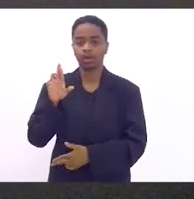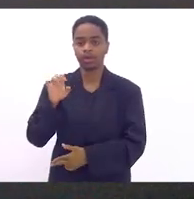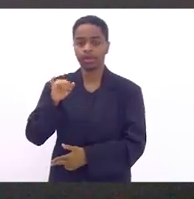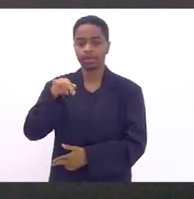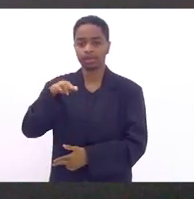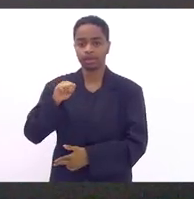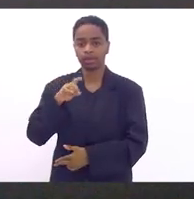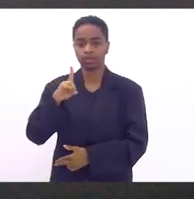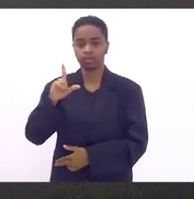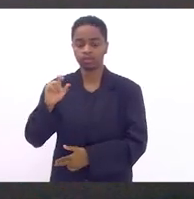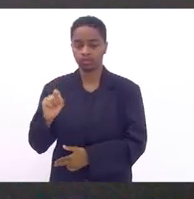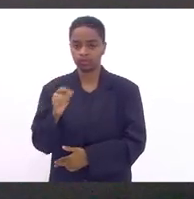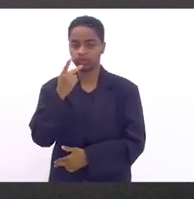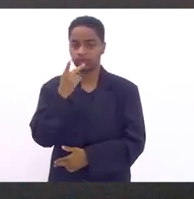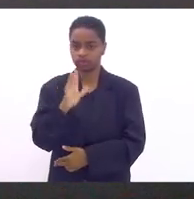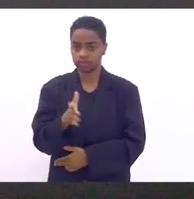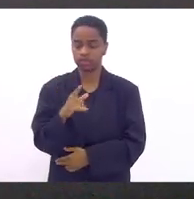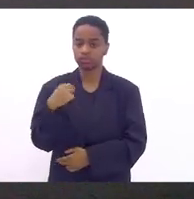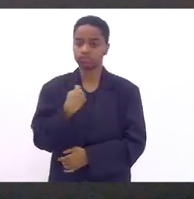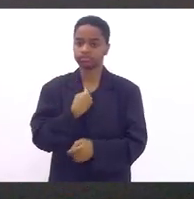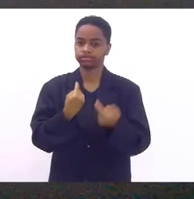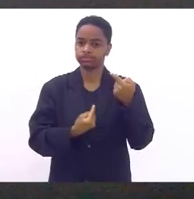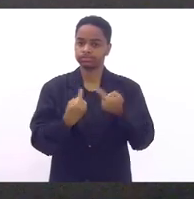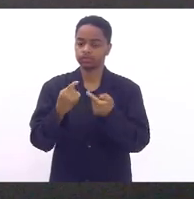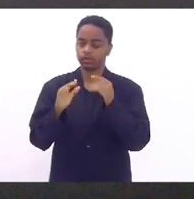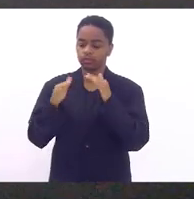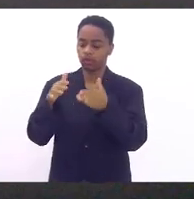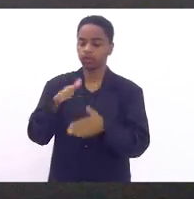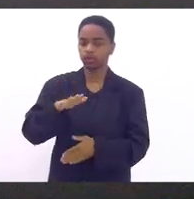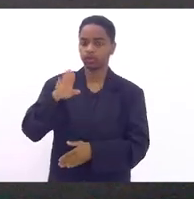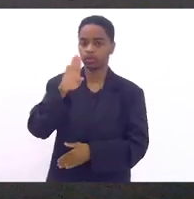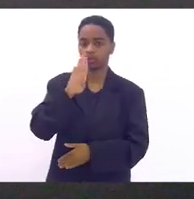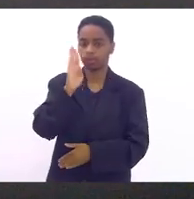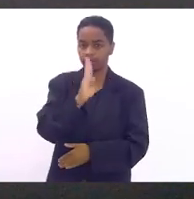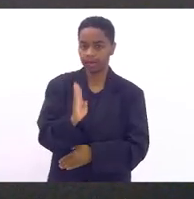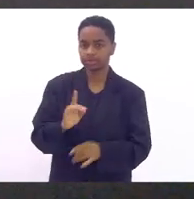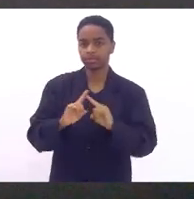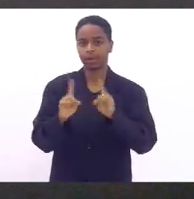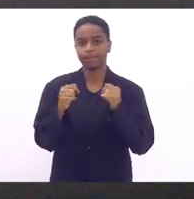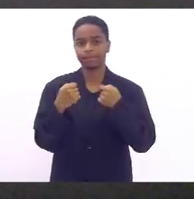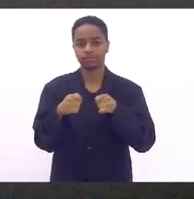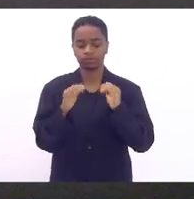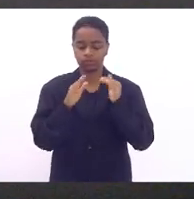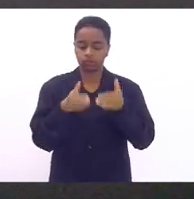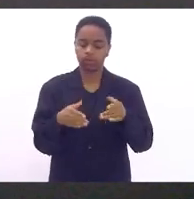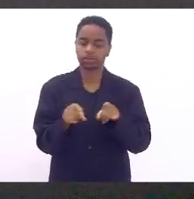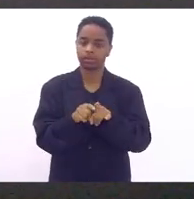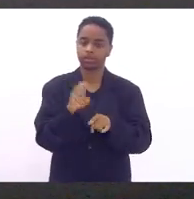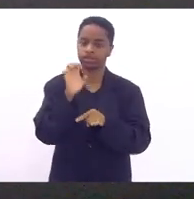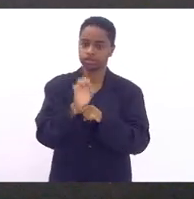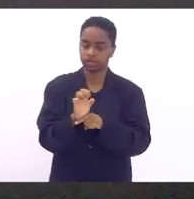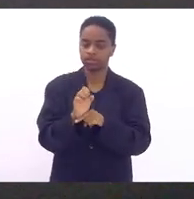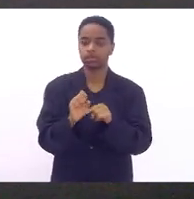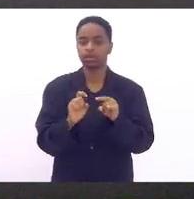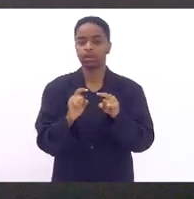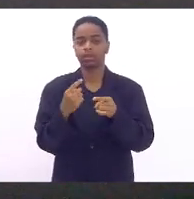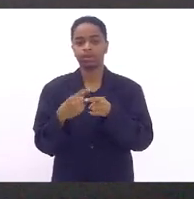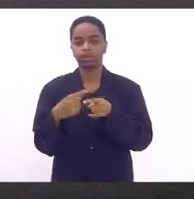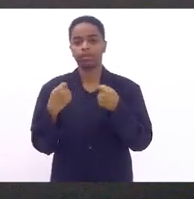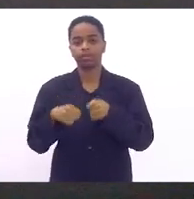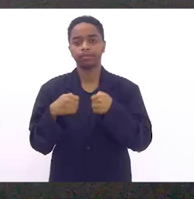tantas coisas nacionalmente né Eh mas também a gente tem que ter esse olhar pro estado que o estado precisa de fato de programas